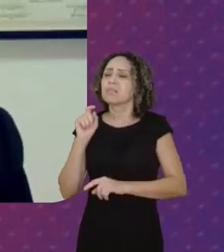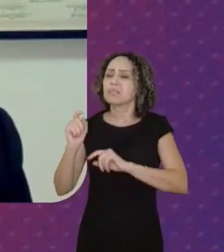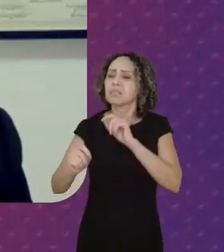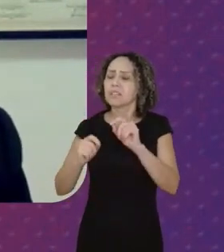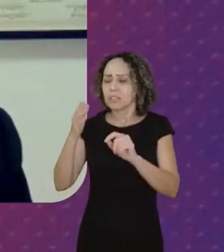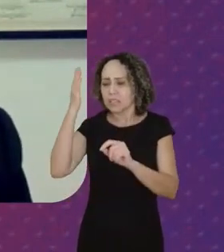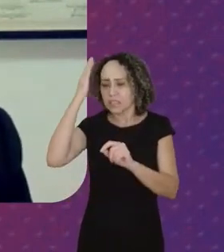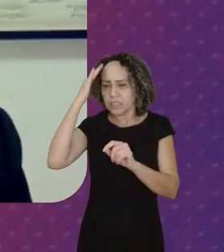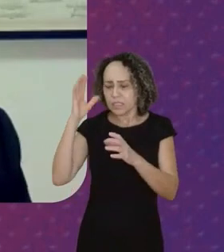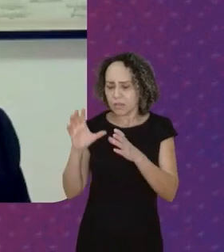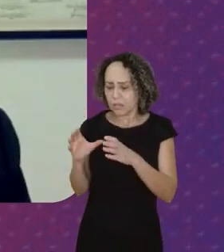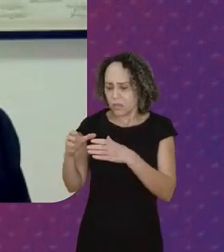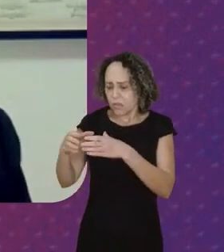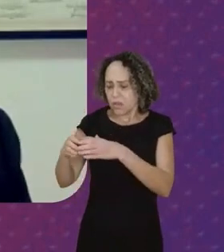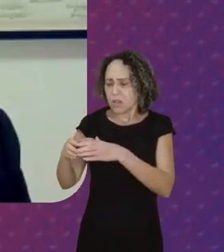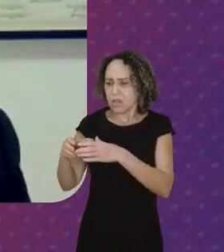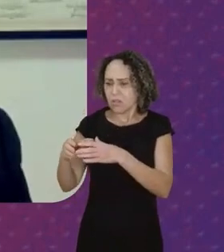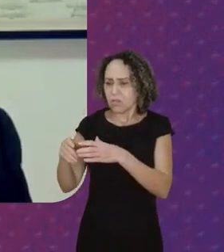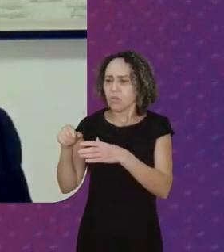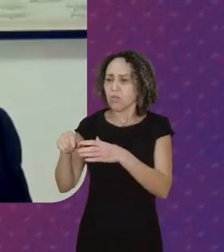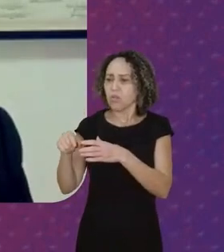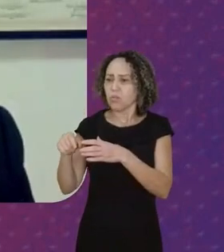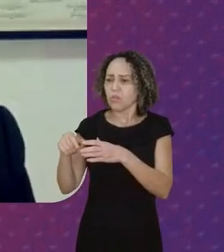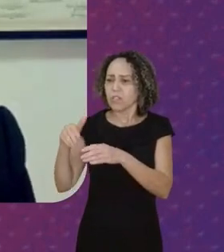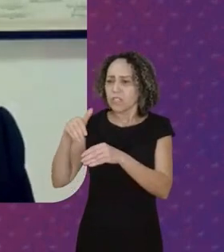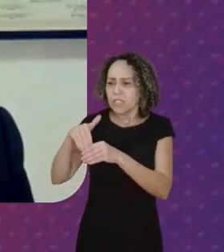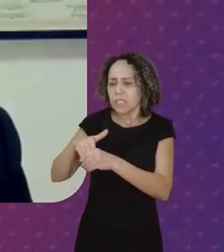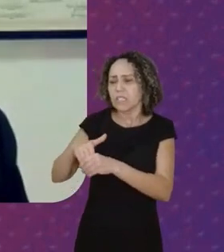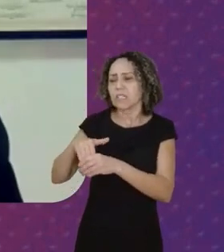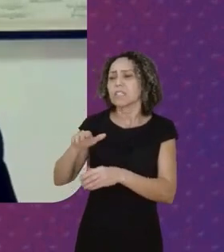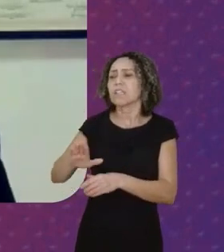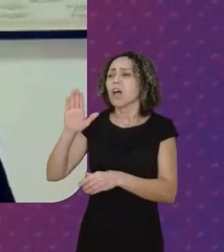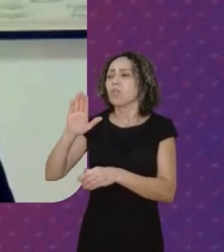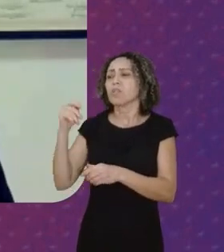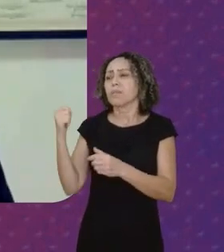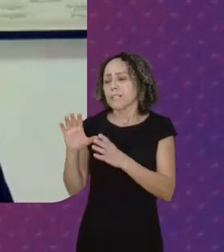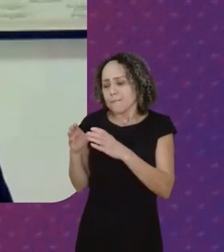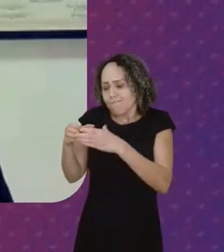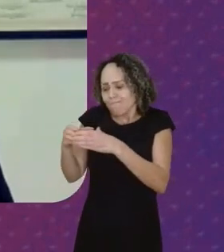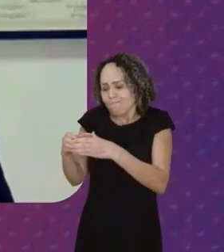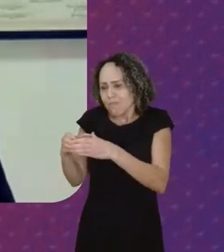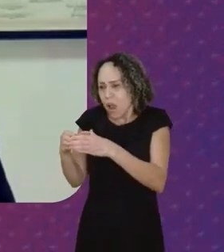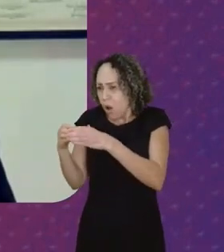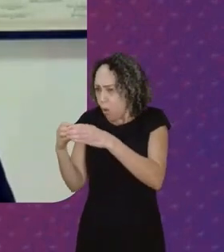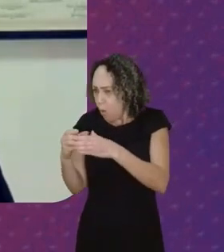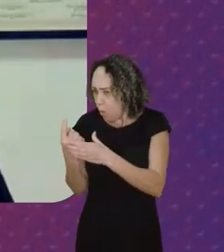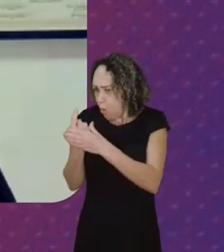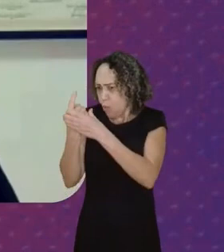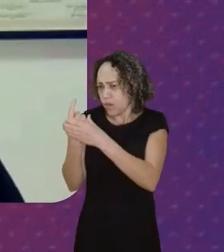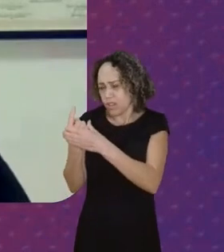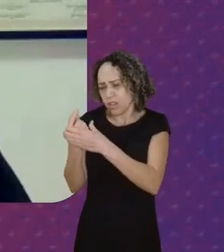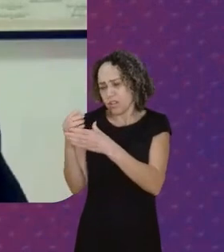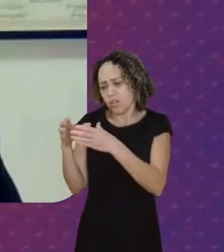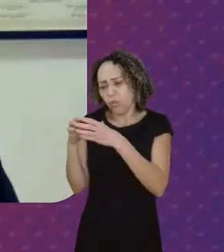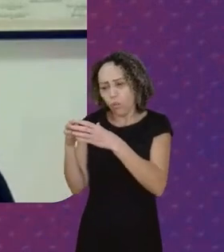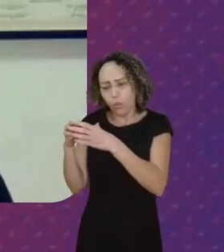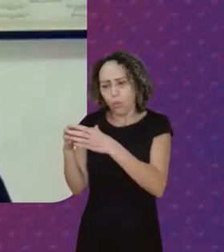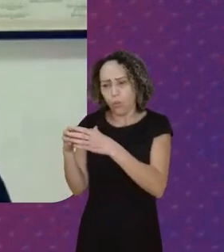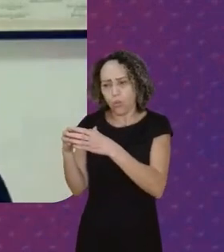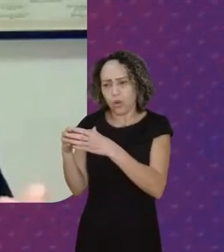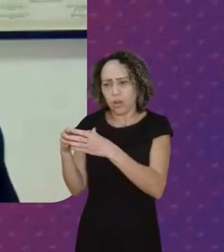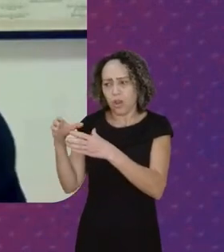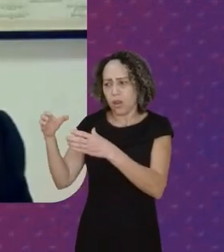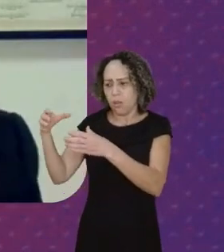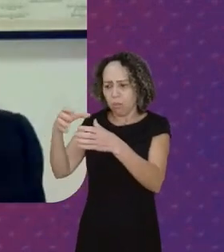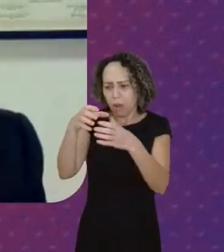de candidaturas vai ter que ser uma chapa única. Mas é importante que vocês saibam também, mas antes de eu continuar